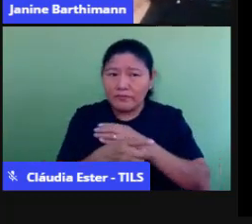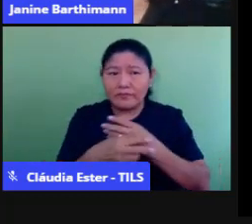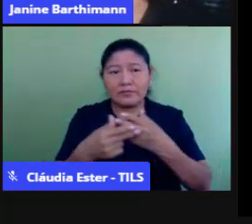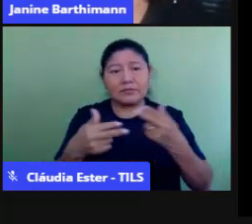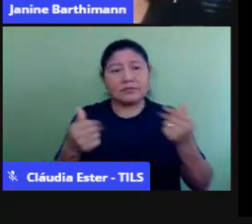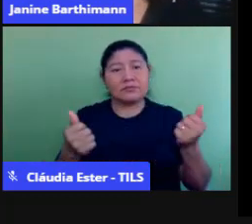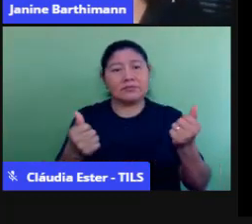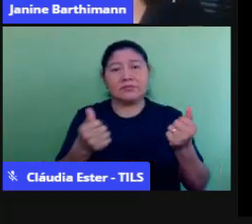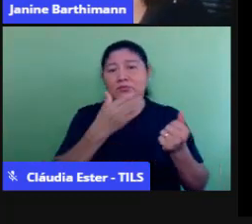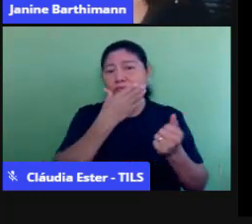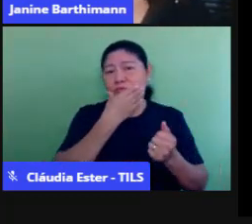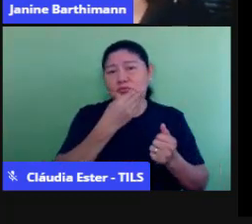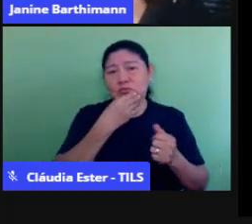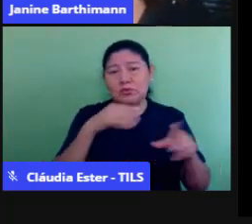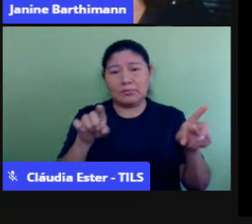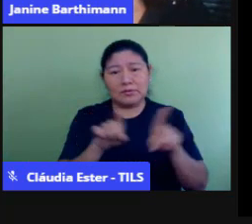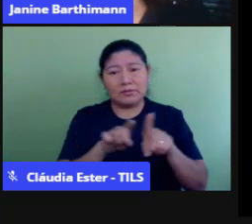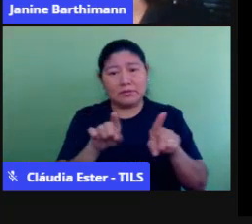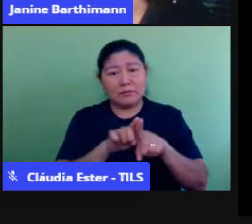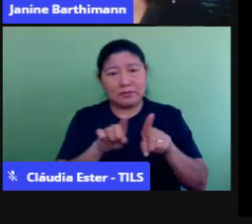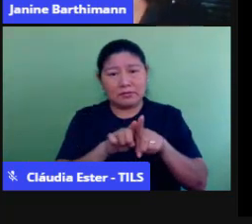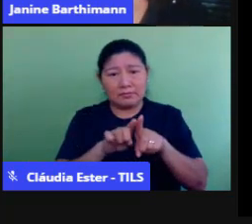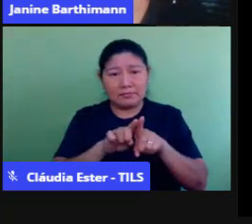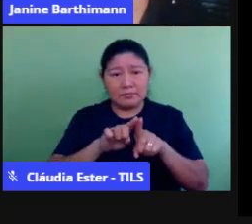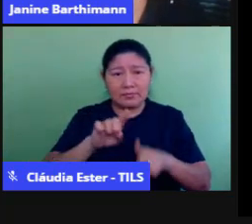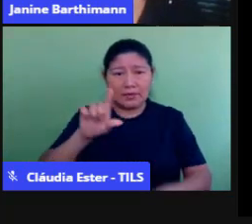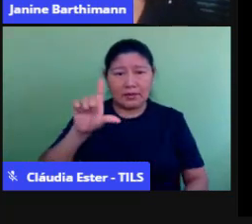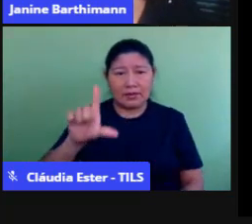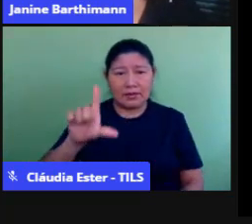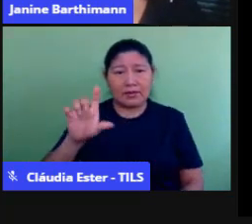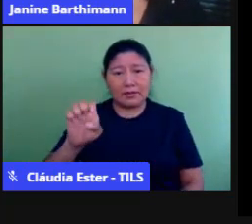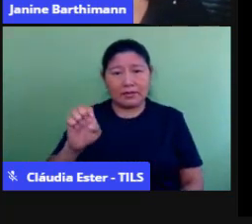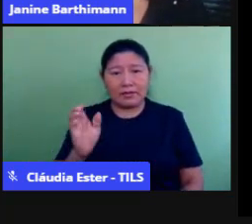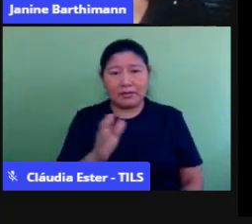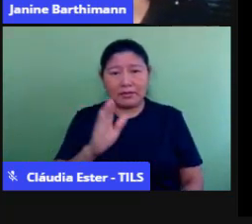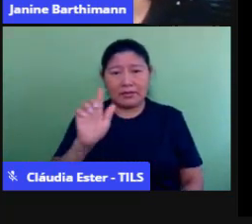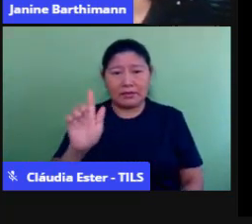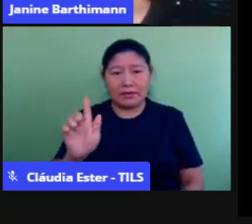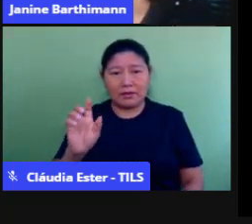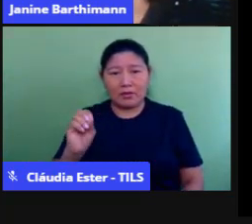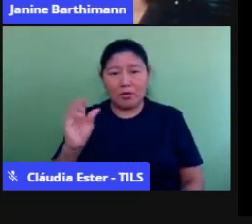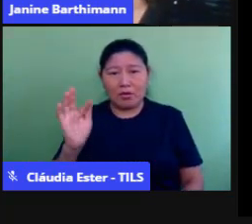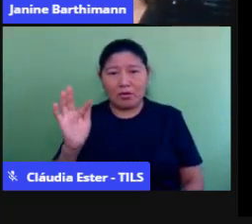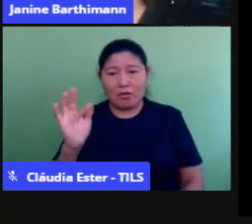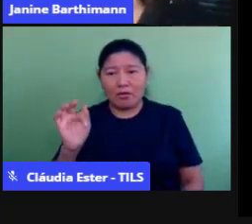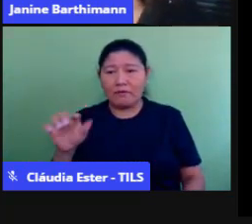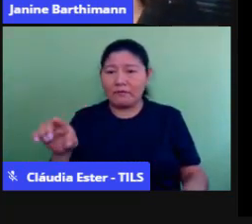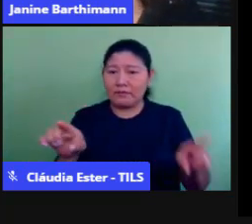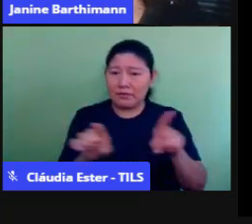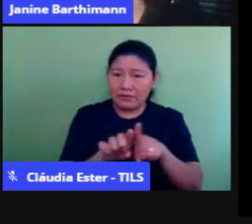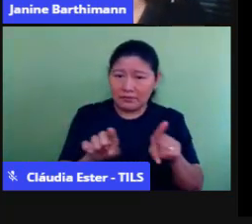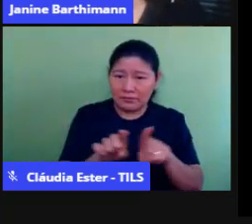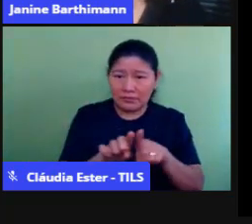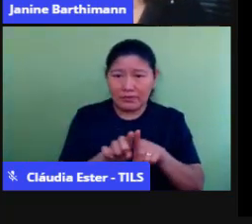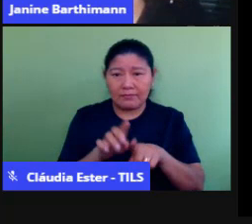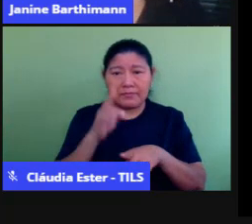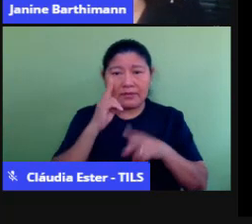Jacques Le Goff, ele complementa a ideia, ele dá continuidade ao pensamento de Marc